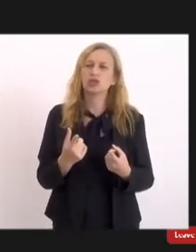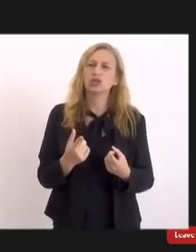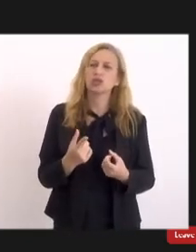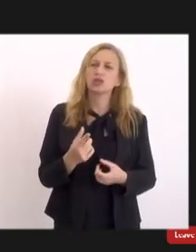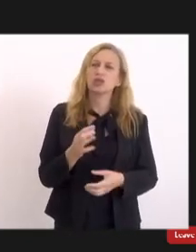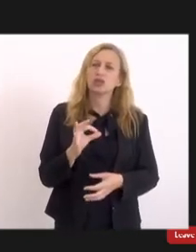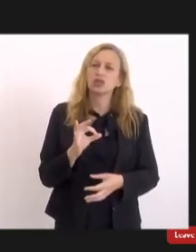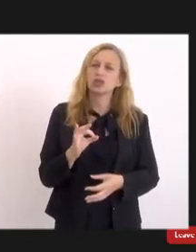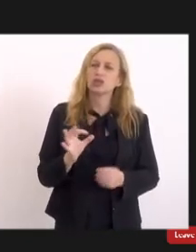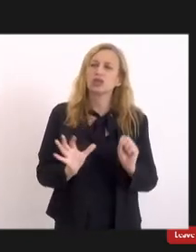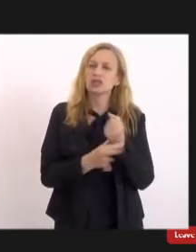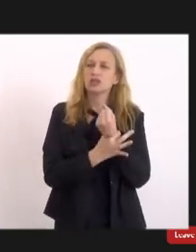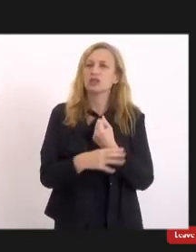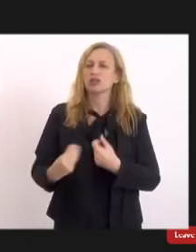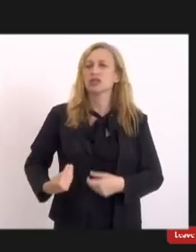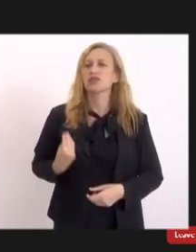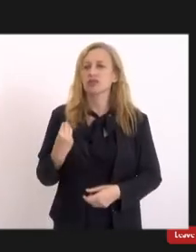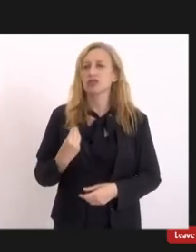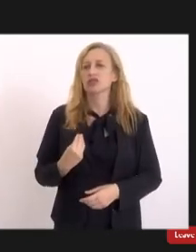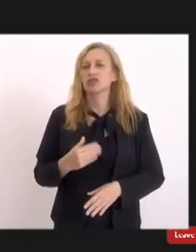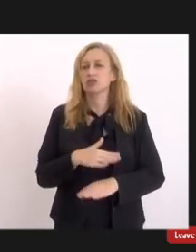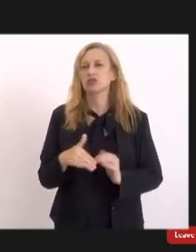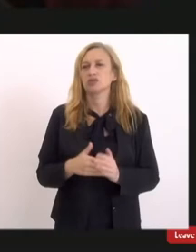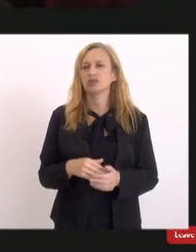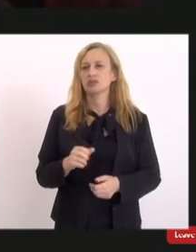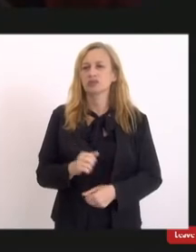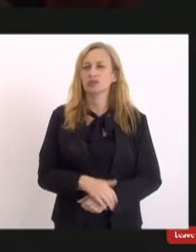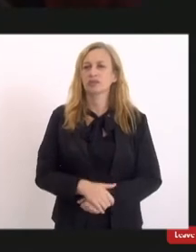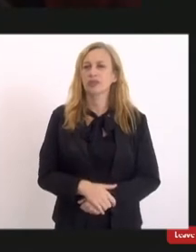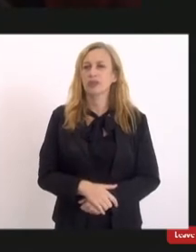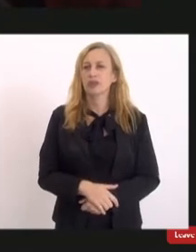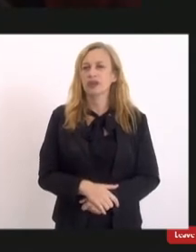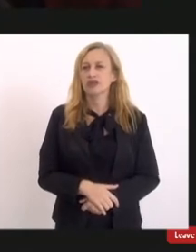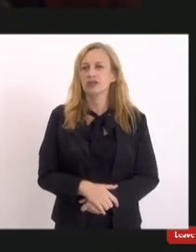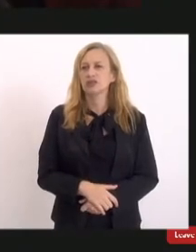da vida de nossas comunidades. É isso, tá?